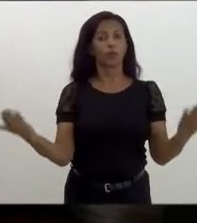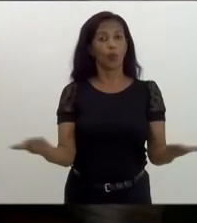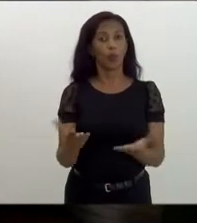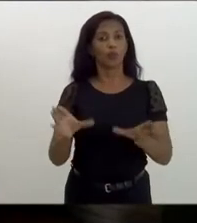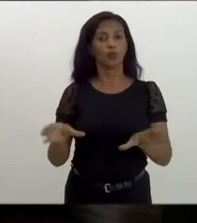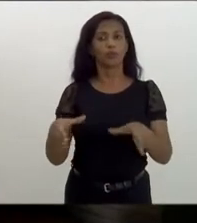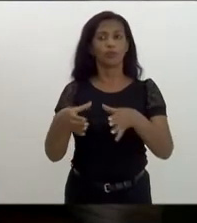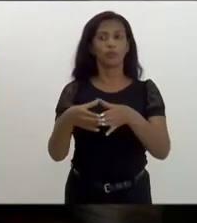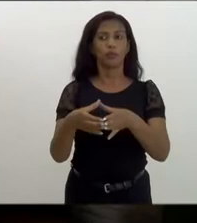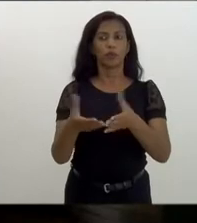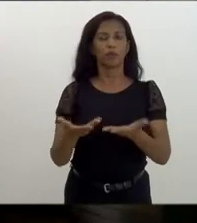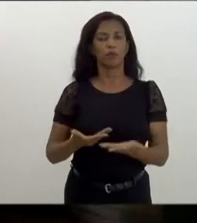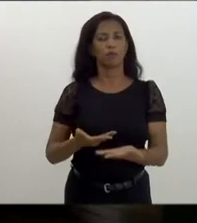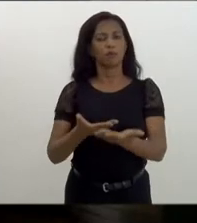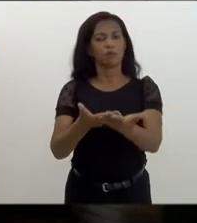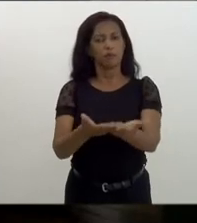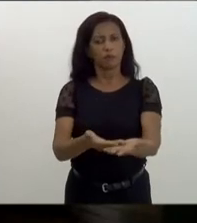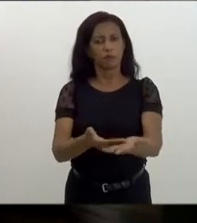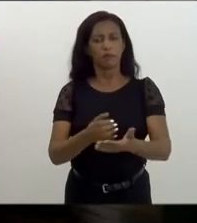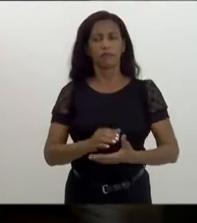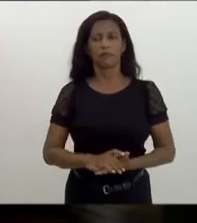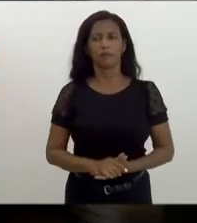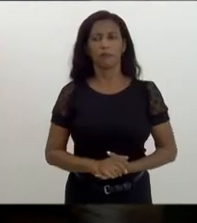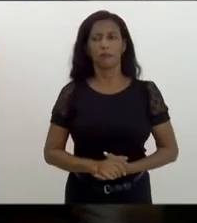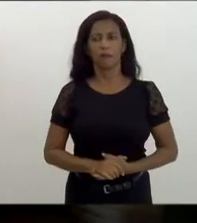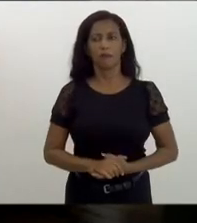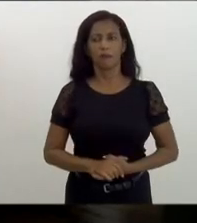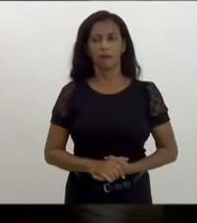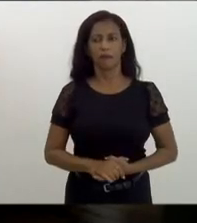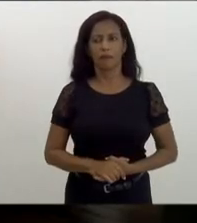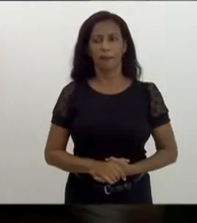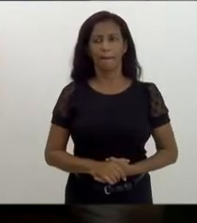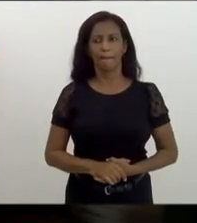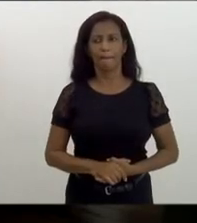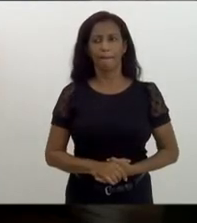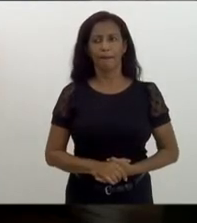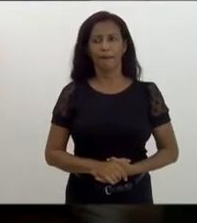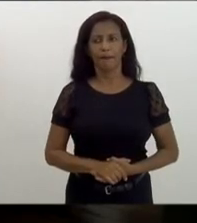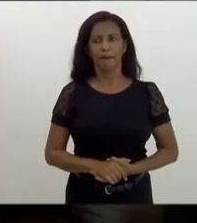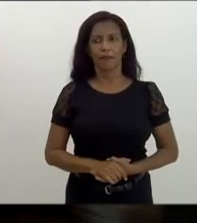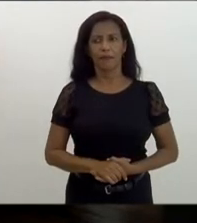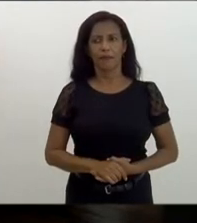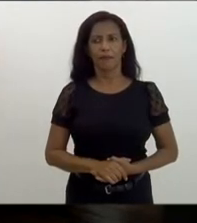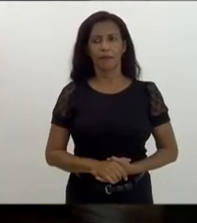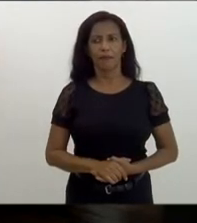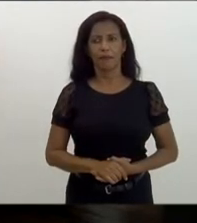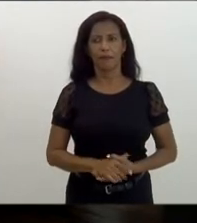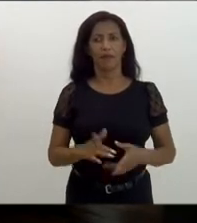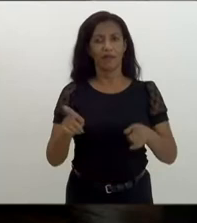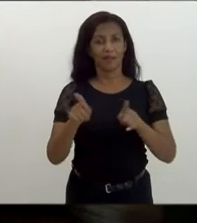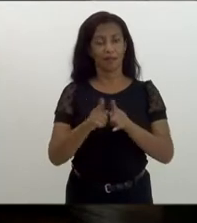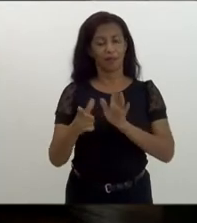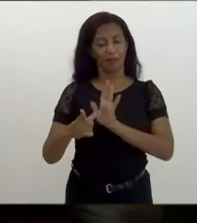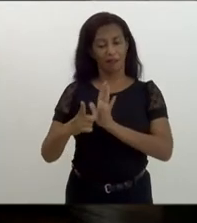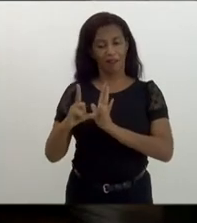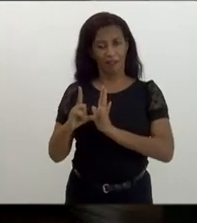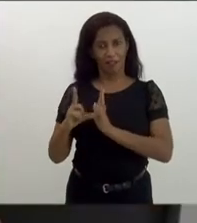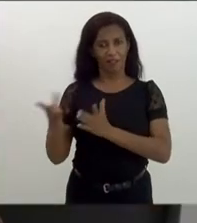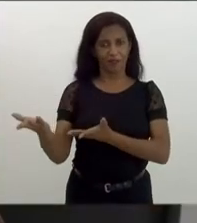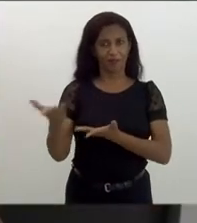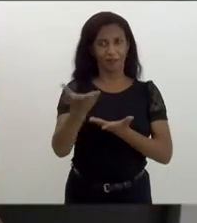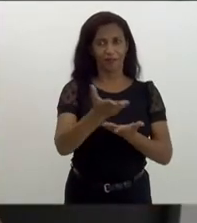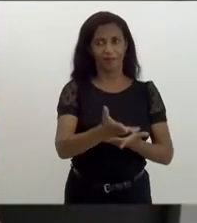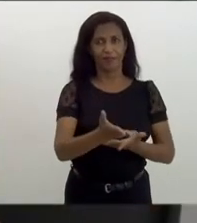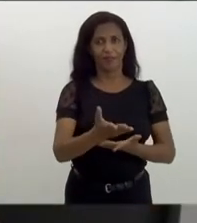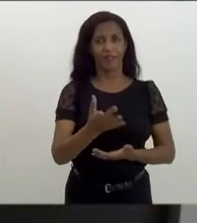e que ele então passar a palavra do senhor eu nem queria registrar antes de passar a